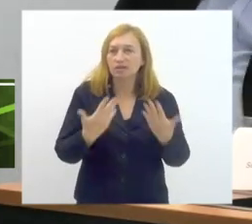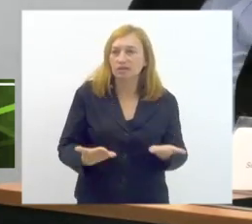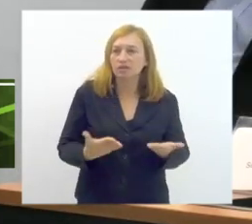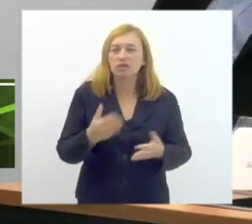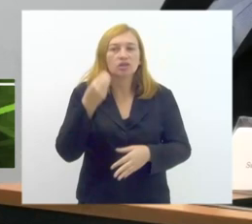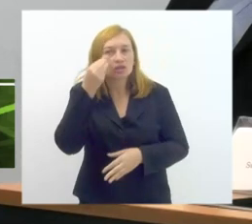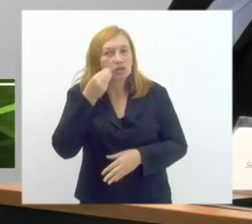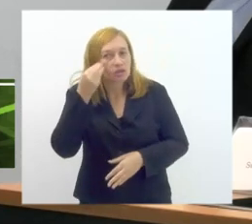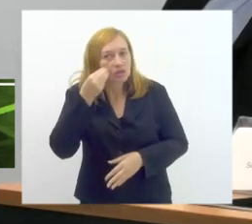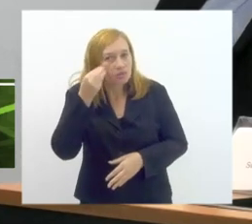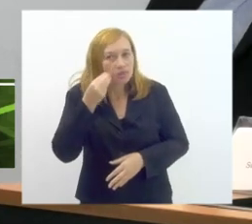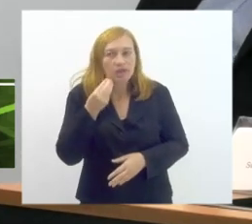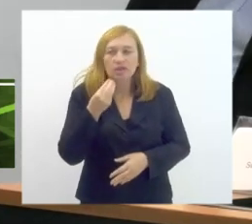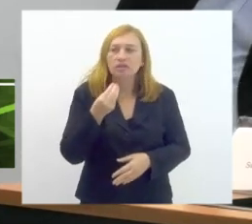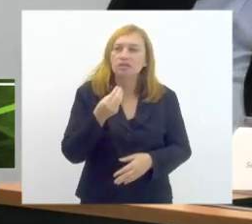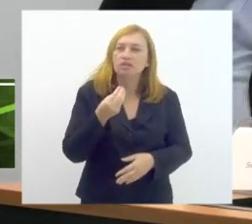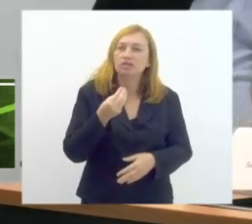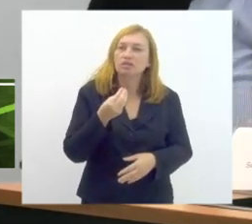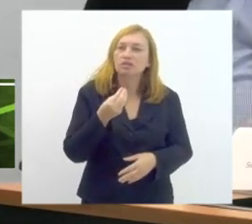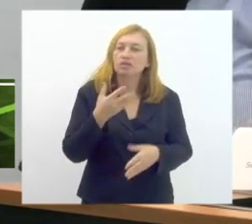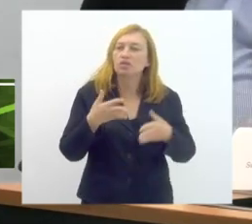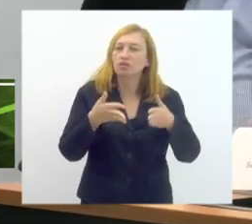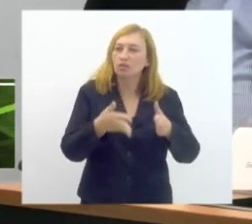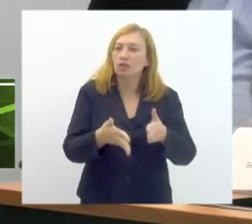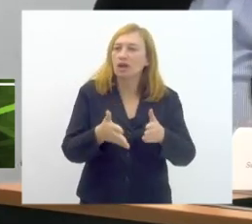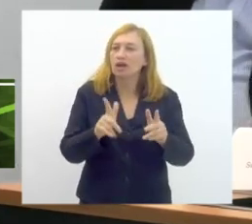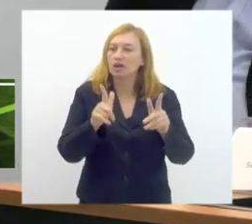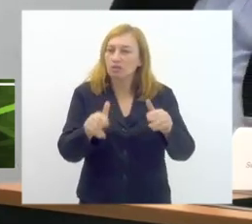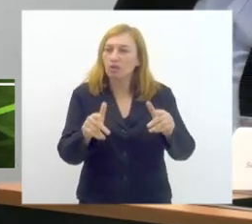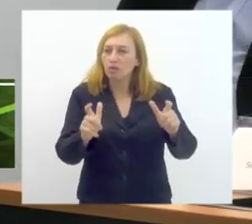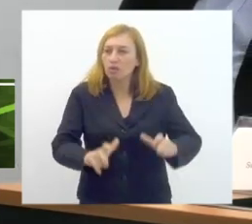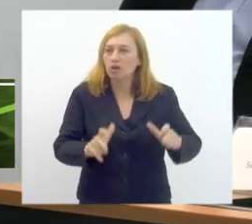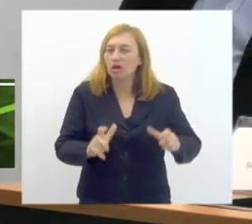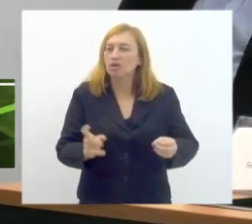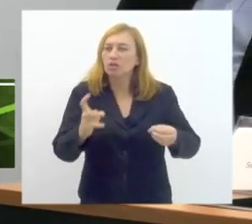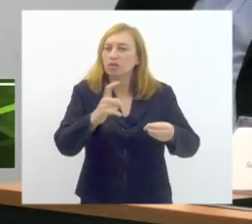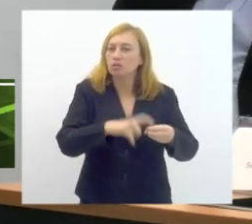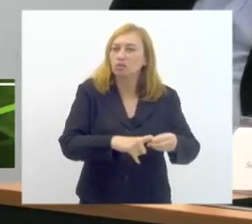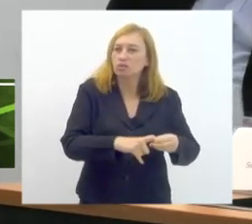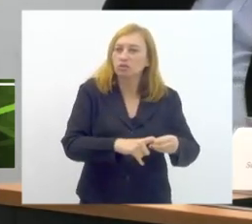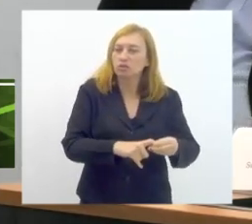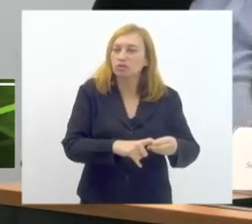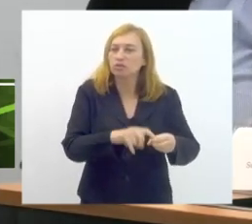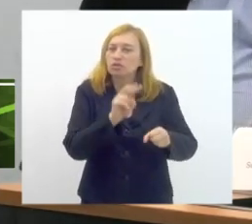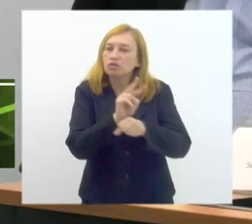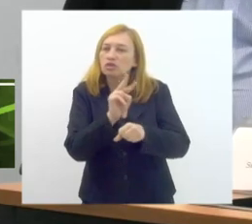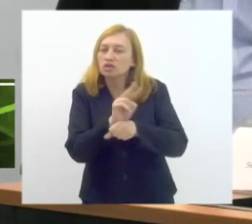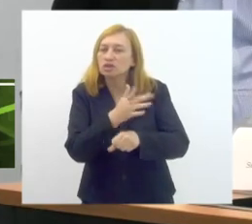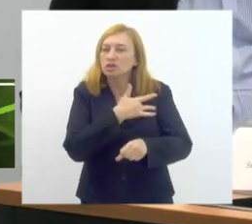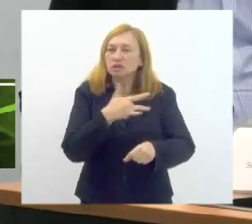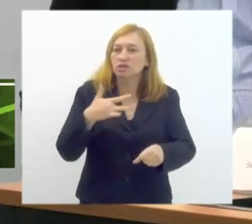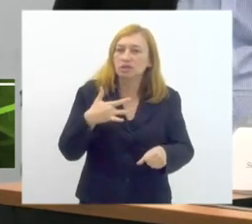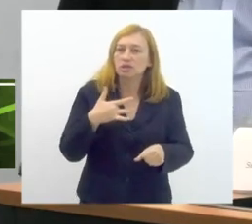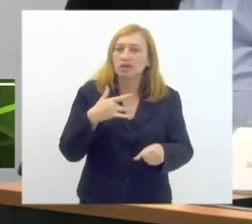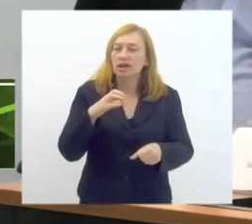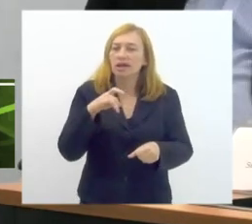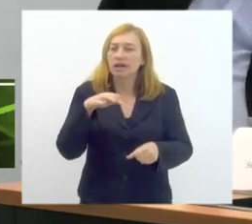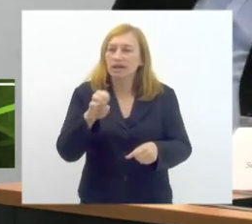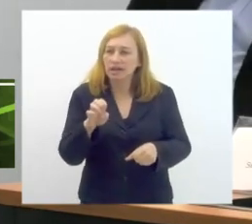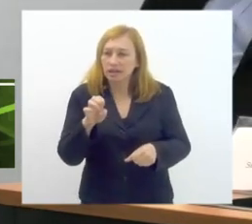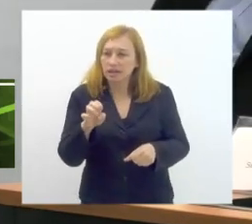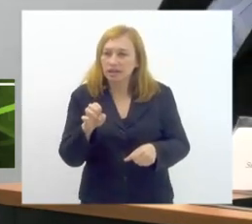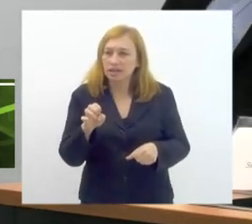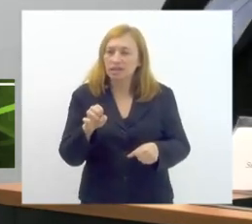uma experiência exitosa, que foi concentrar no mesmo espaço o consórcio, o Núcleo de Vigilância e Saúde, a CREG, né, que é a